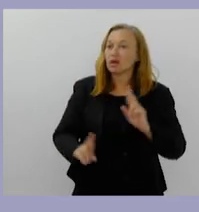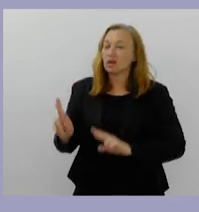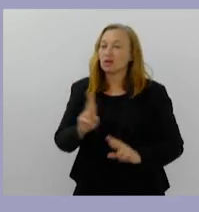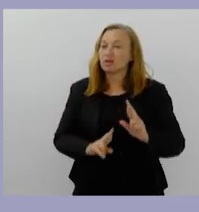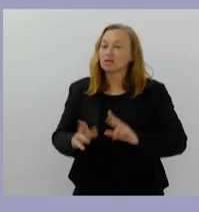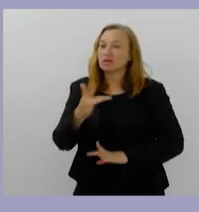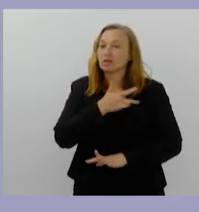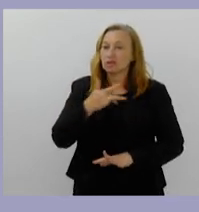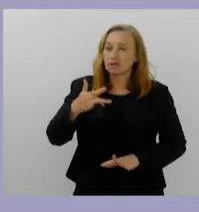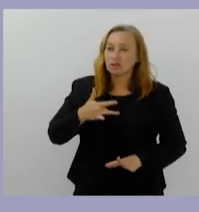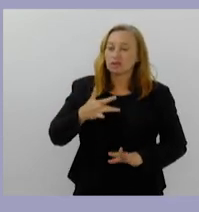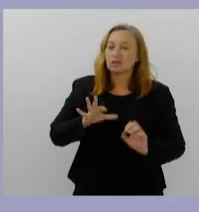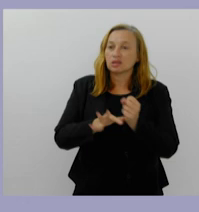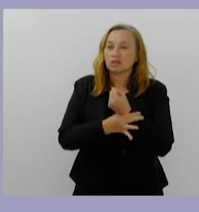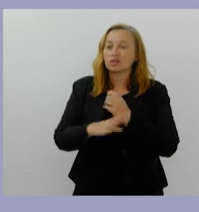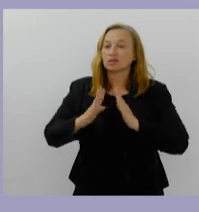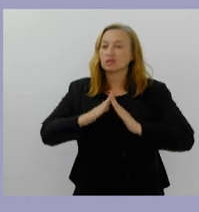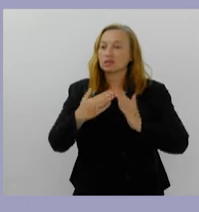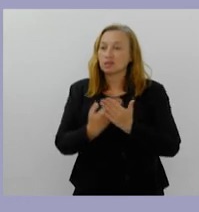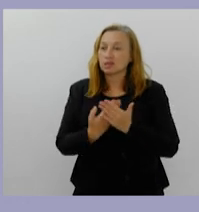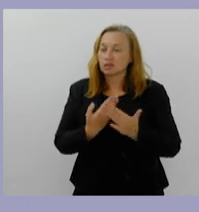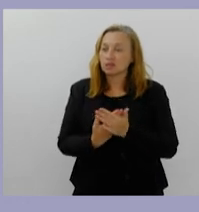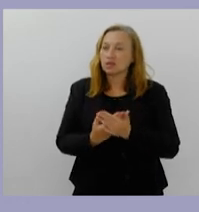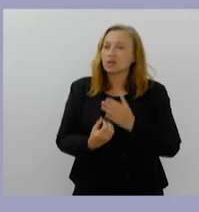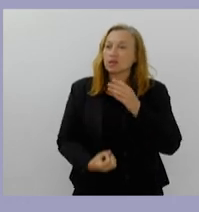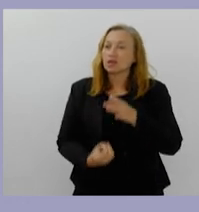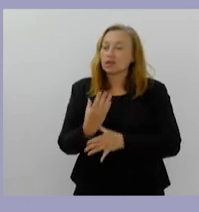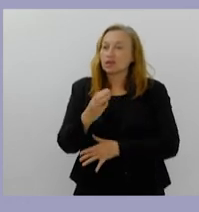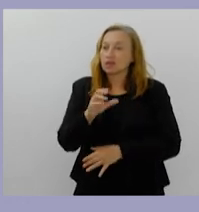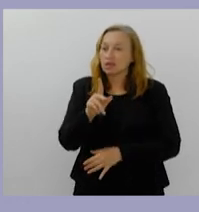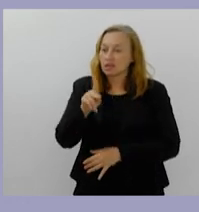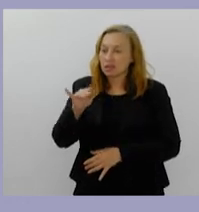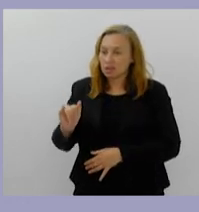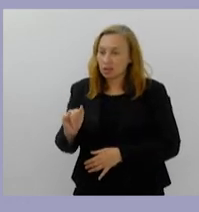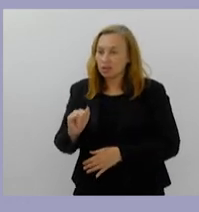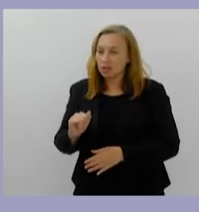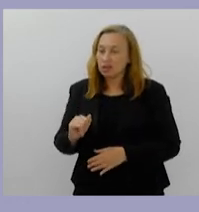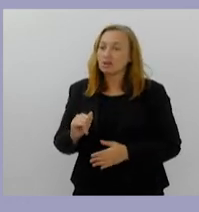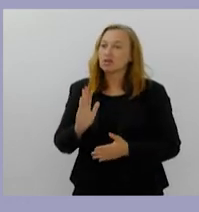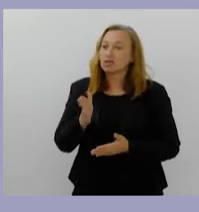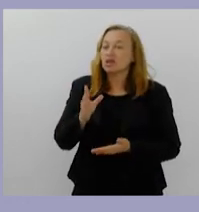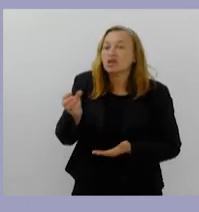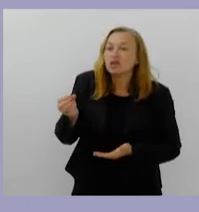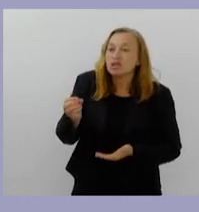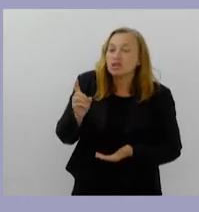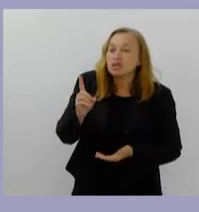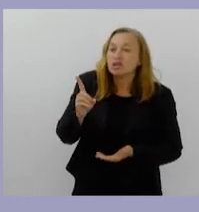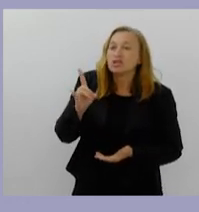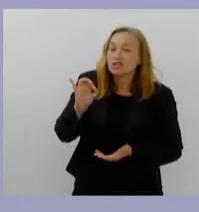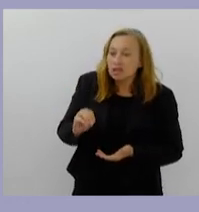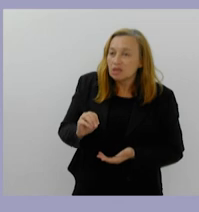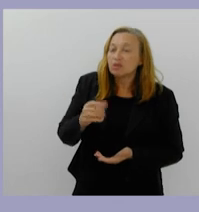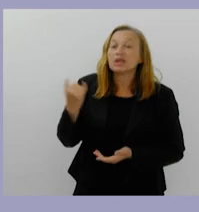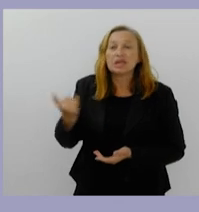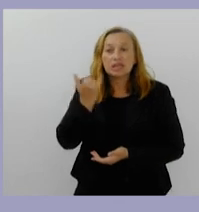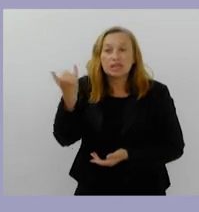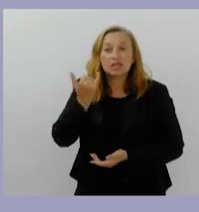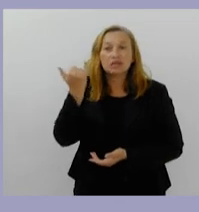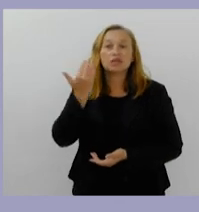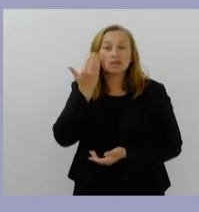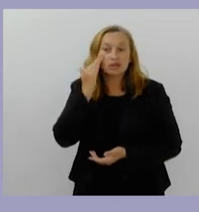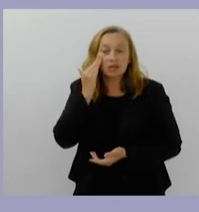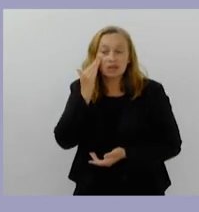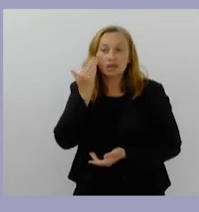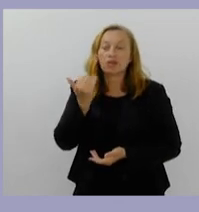à saúde, à segurança nas escolas, à criação da CIPA, para que desde muito cedo possamos entender a grande